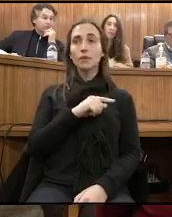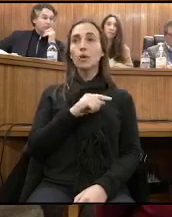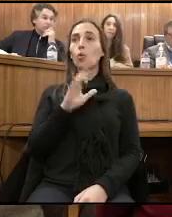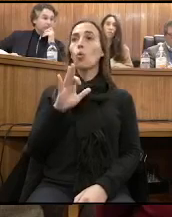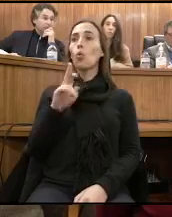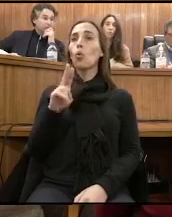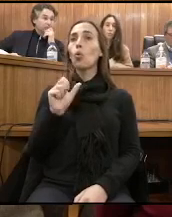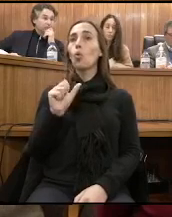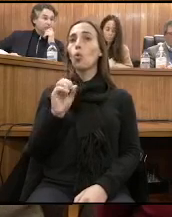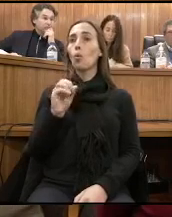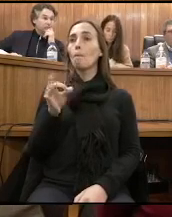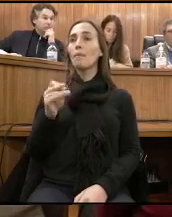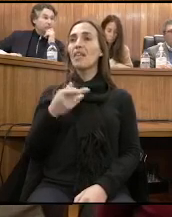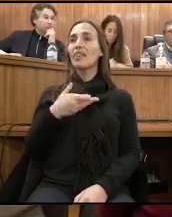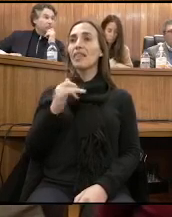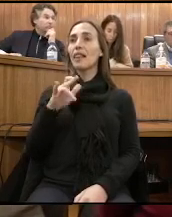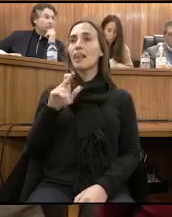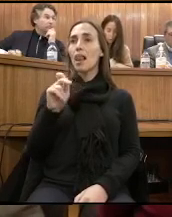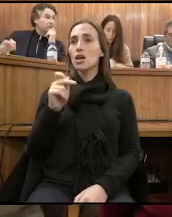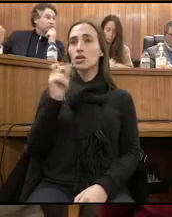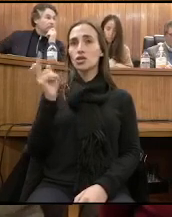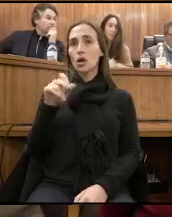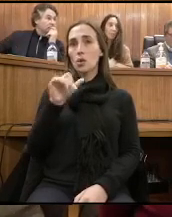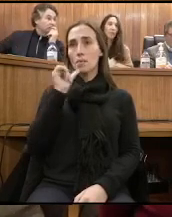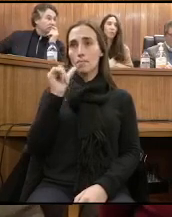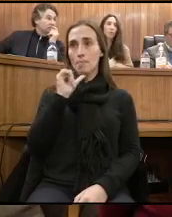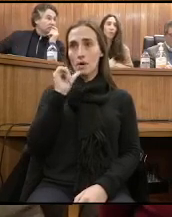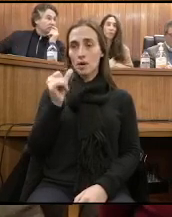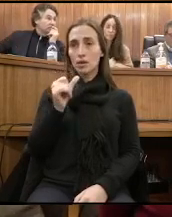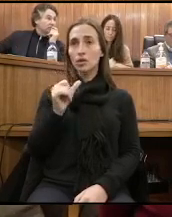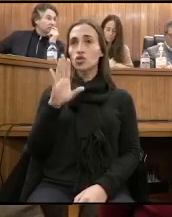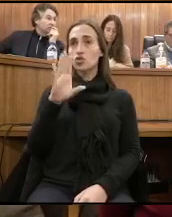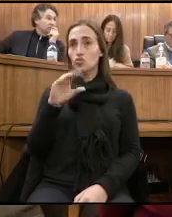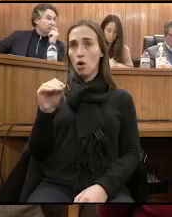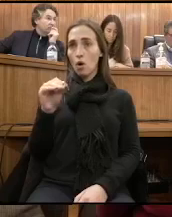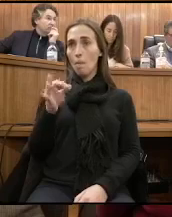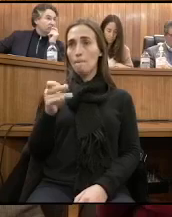Padilha, ainda não chegou. João Palpério, está.